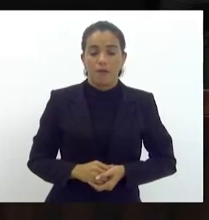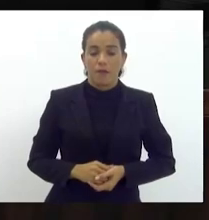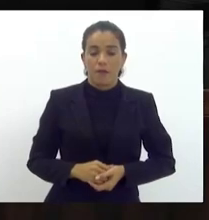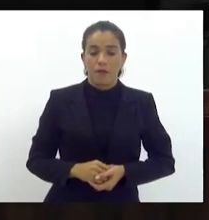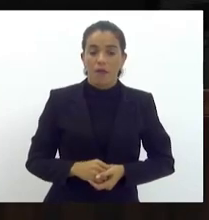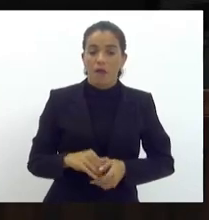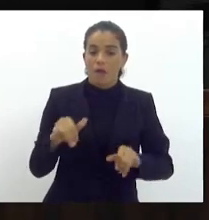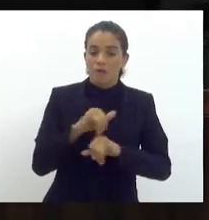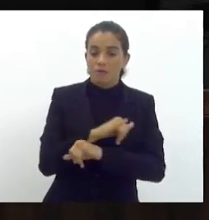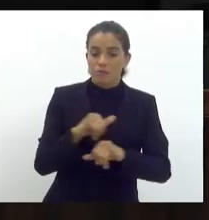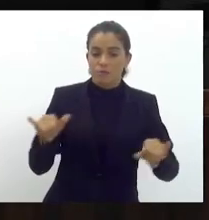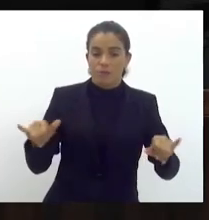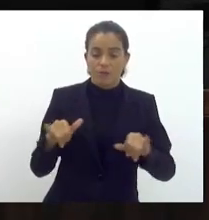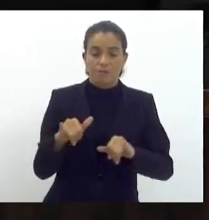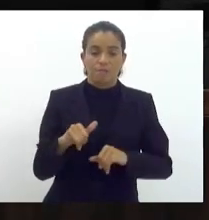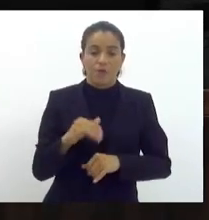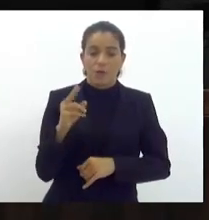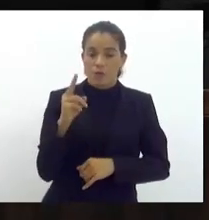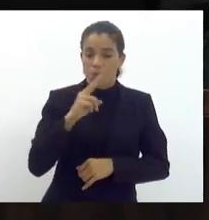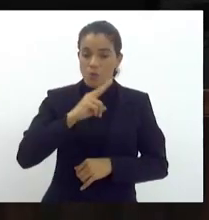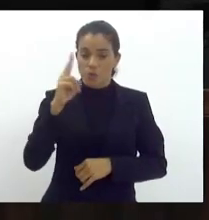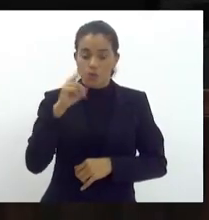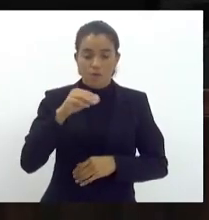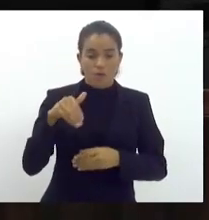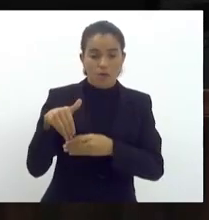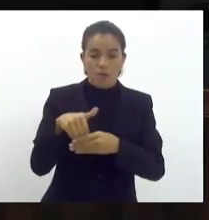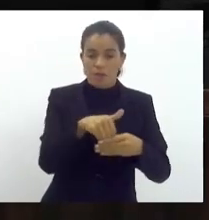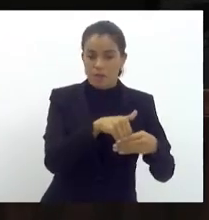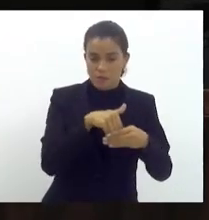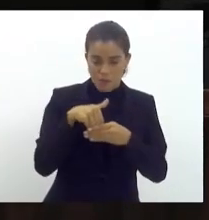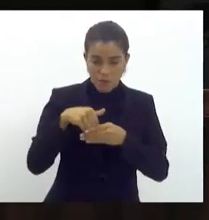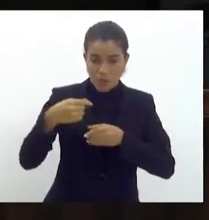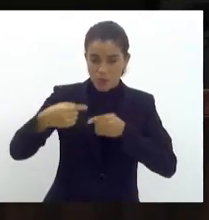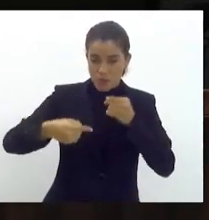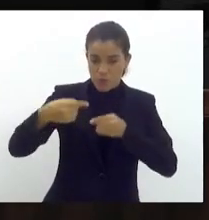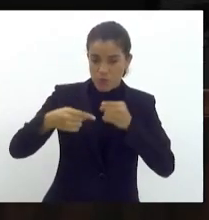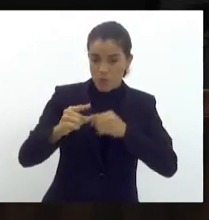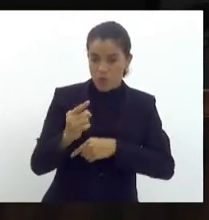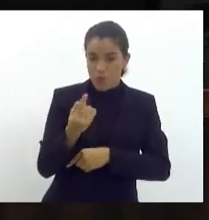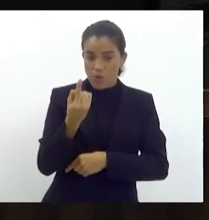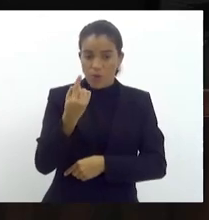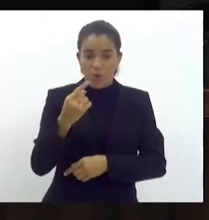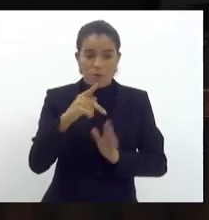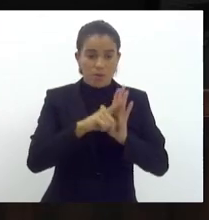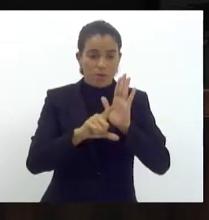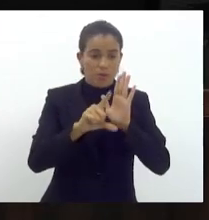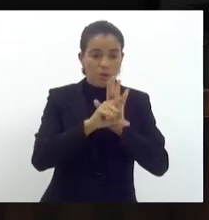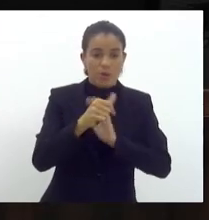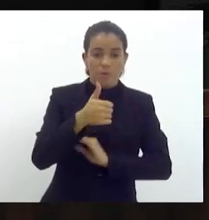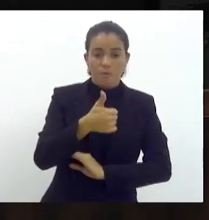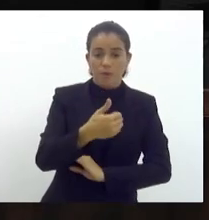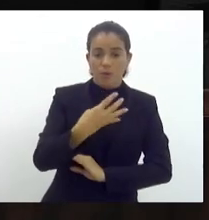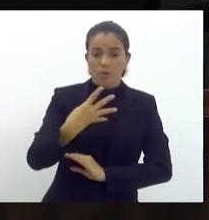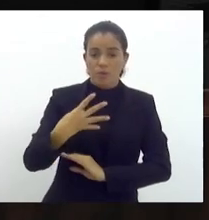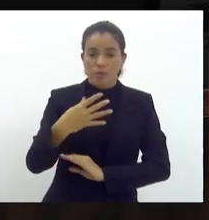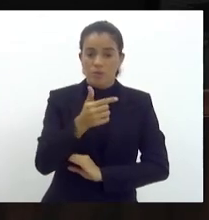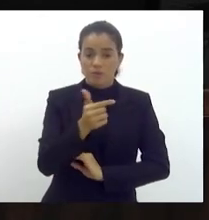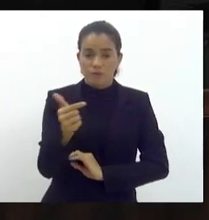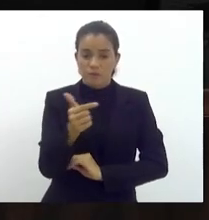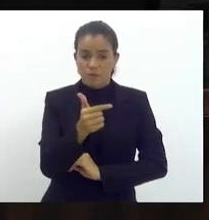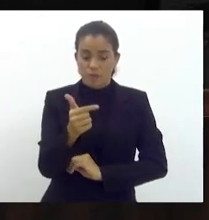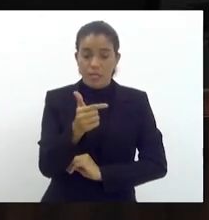anuncio em regime de urgência e votação em discussão única projeto de lei número